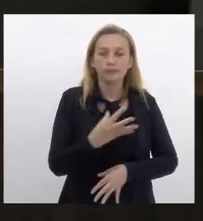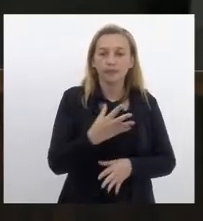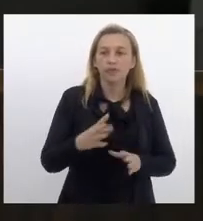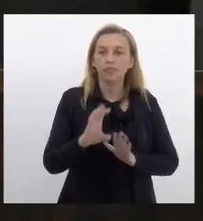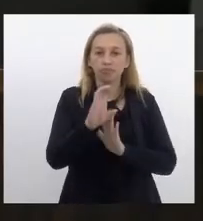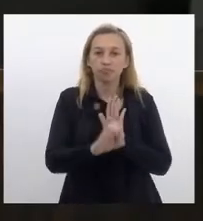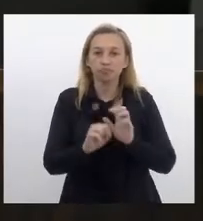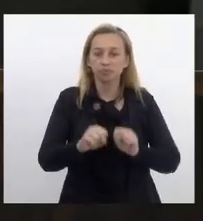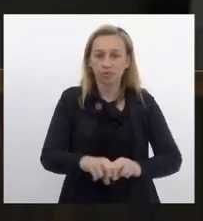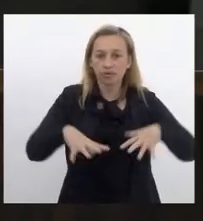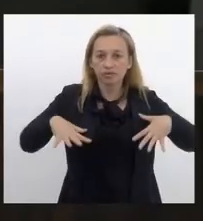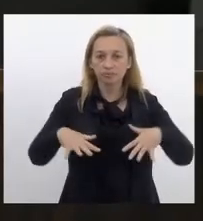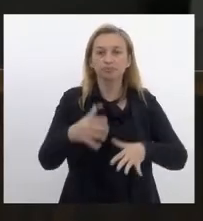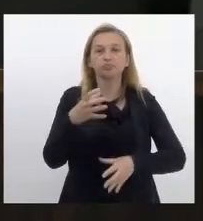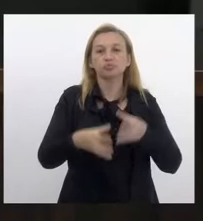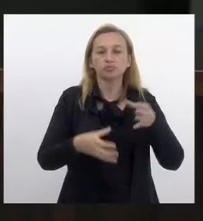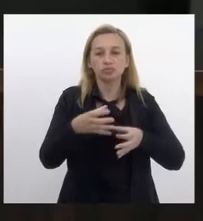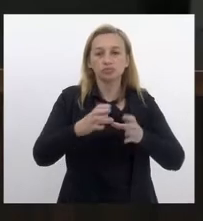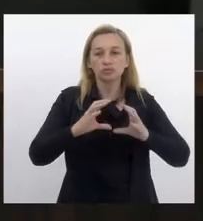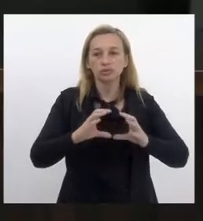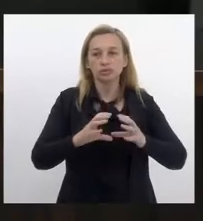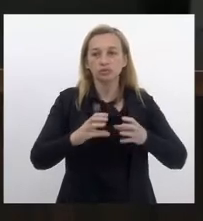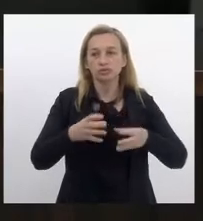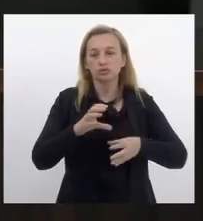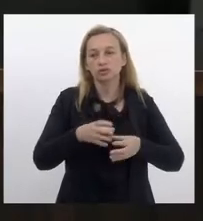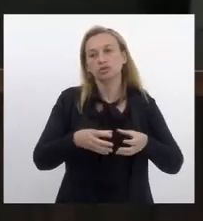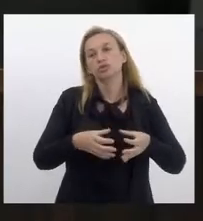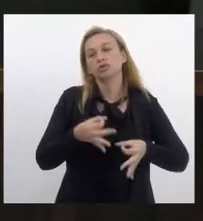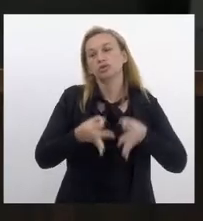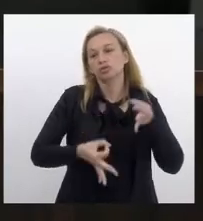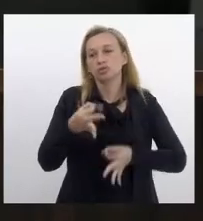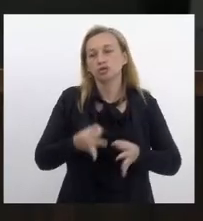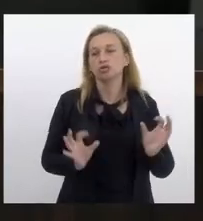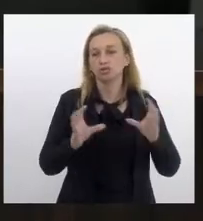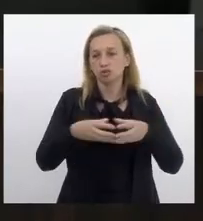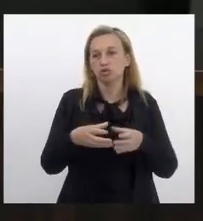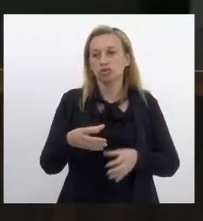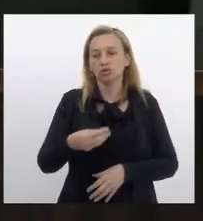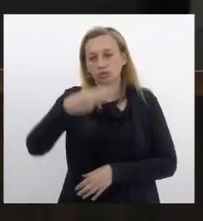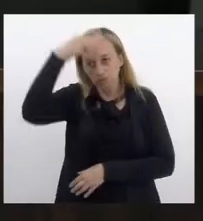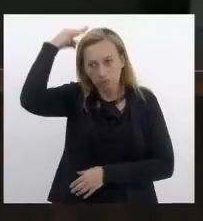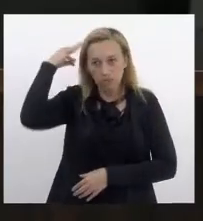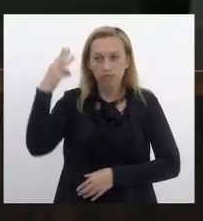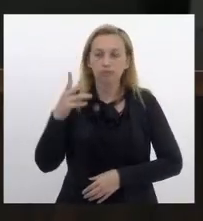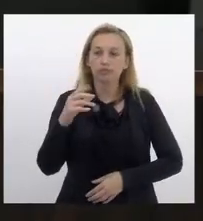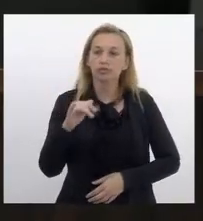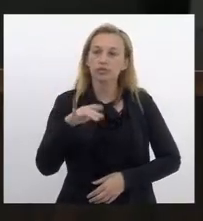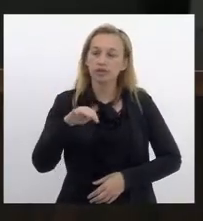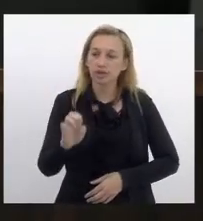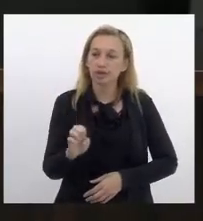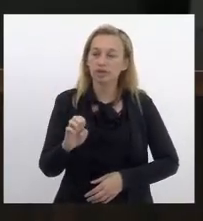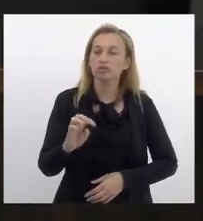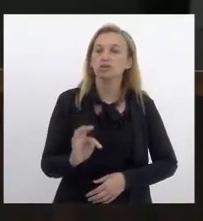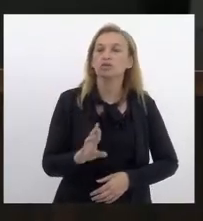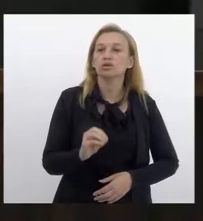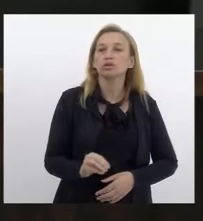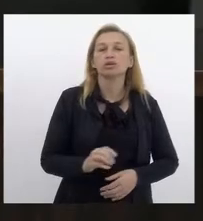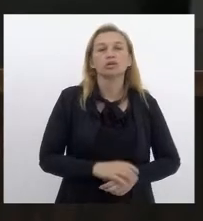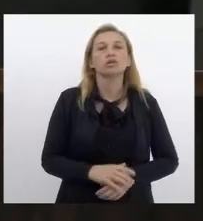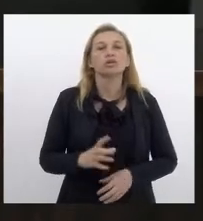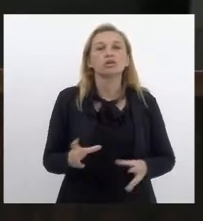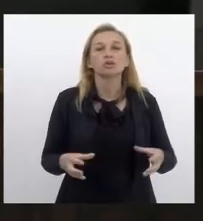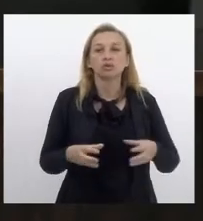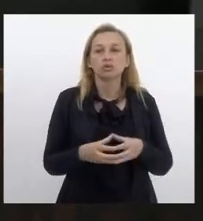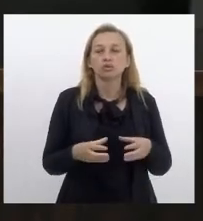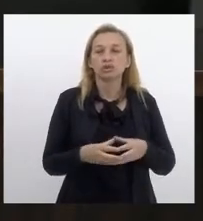emendas de plenário da Comissão de Constituição e Justiça favorável. Relator, deputado Jorge Felipe Neto e Márcio Pacheco. Em votação, o parecer da Comissão